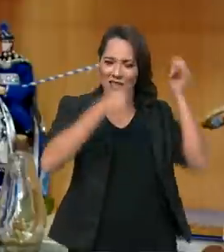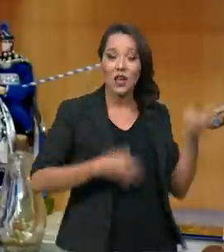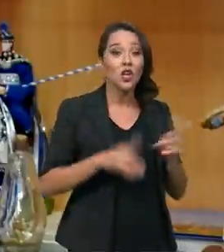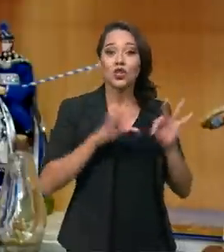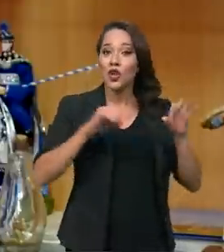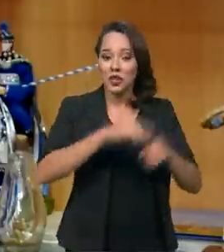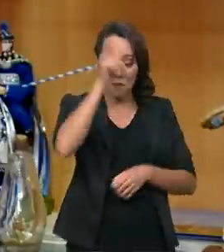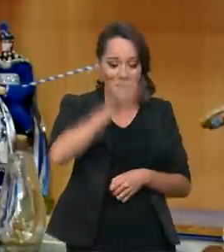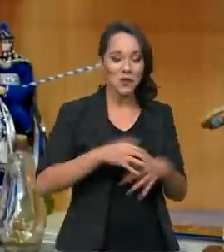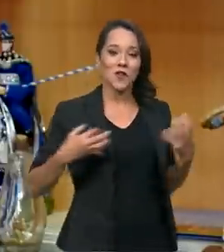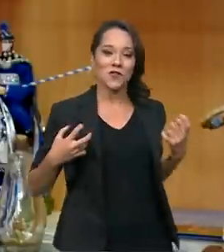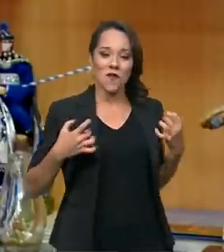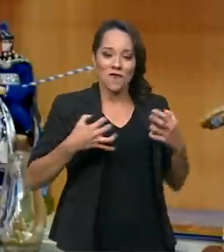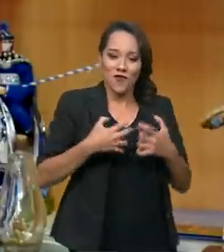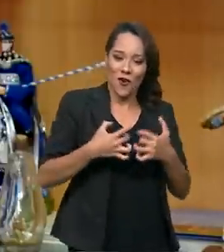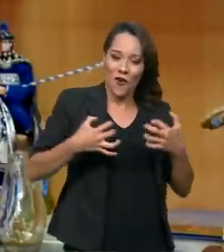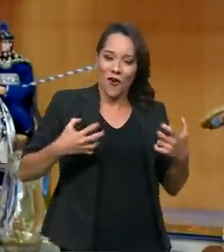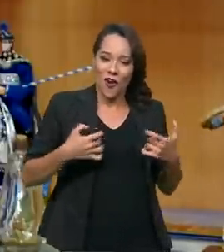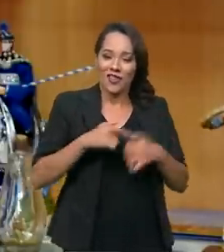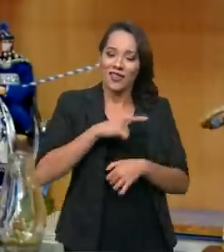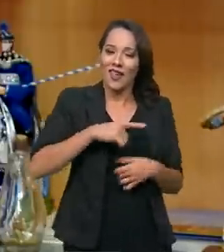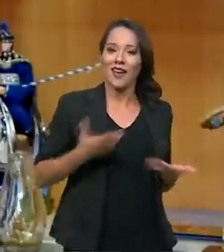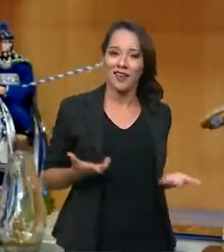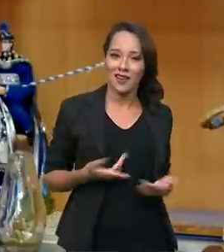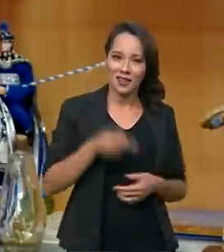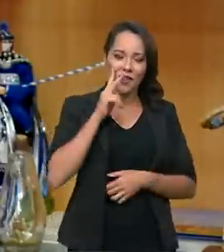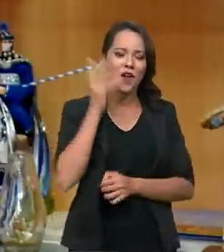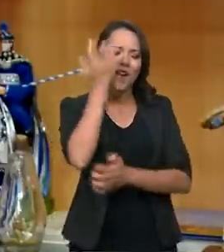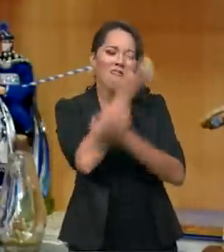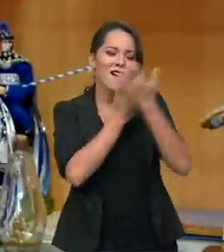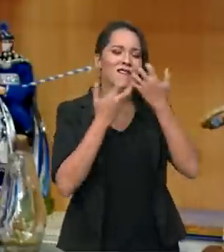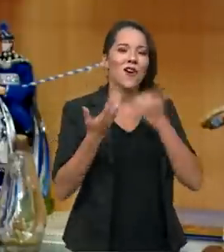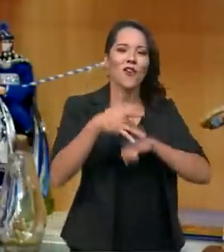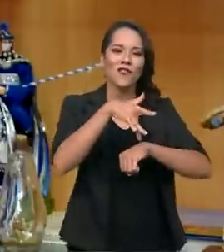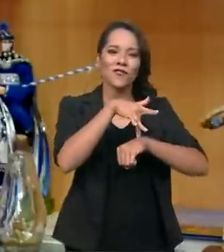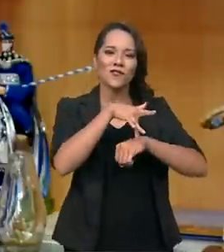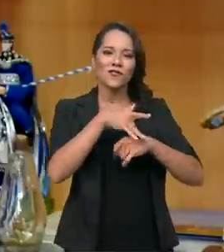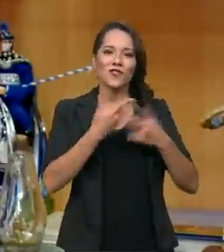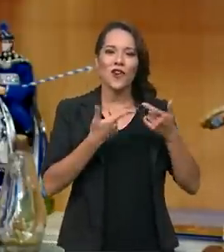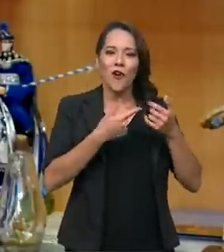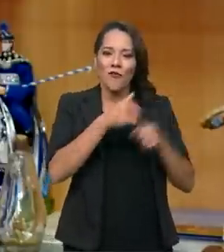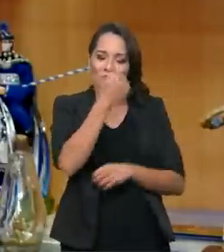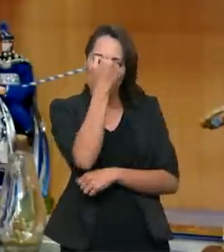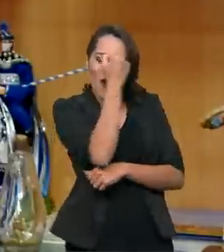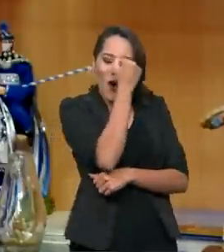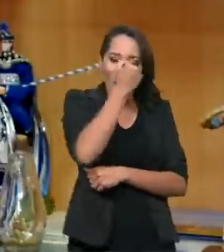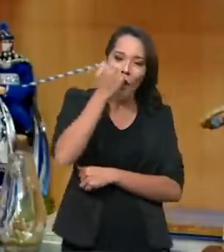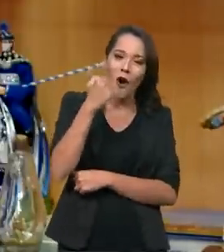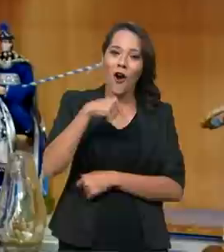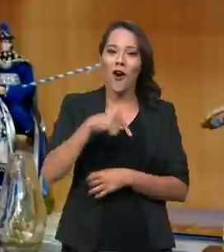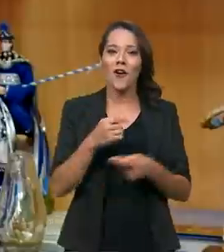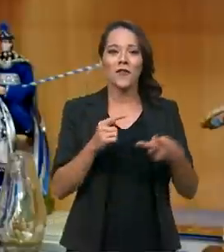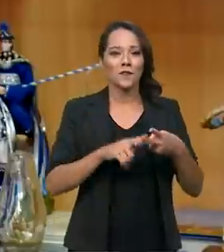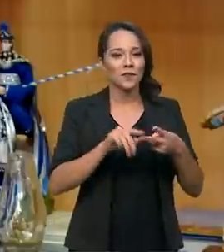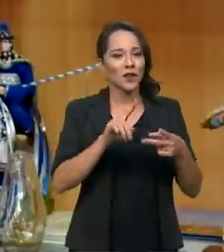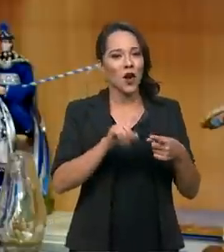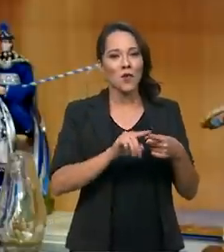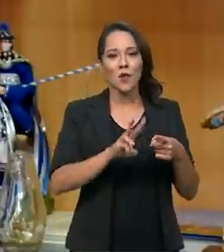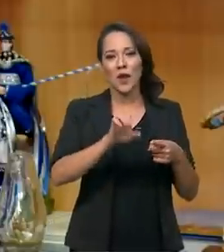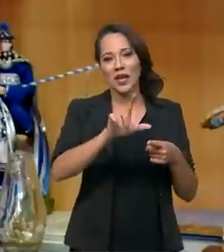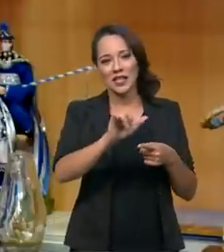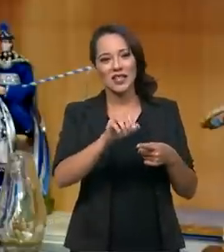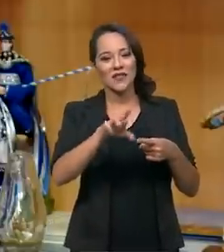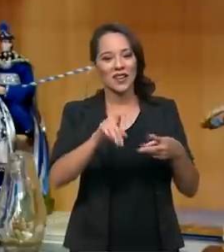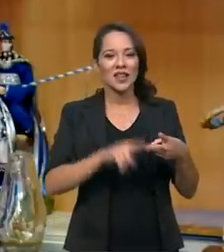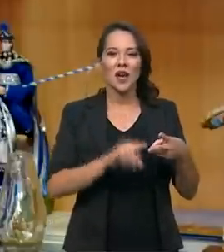hoje toda ela tem um sanfoneiro tudo né então você vê cantores de forró como Mano Walter que tava aqui no evento como ela é Safadão